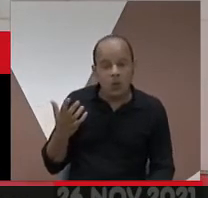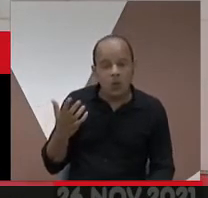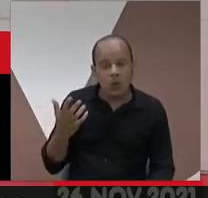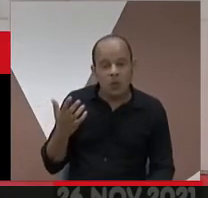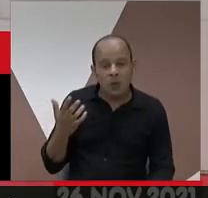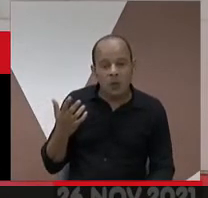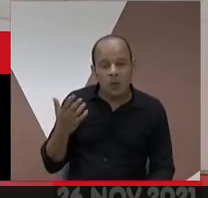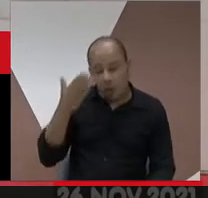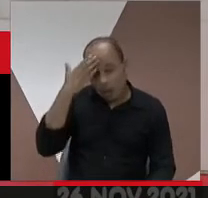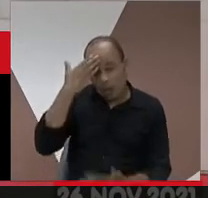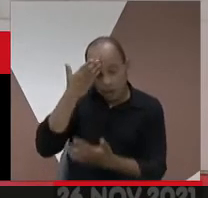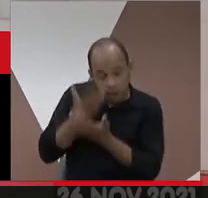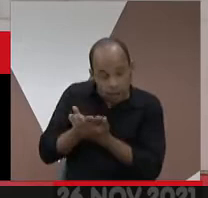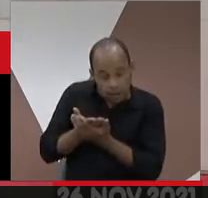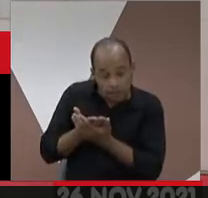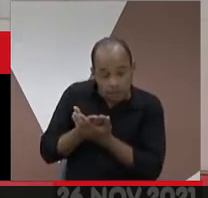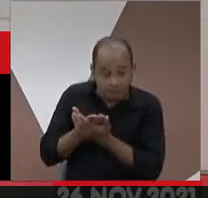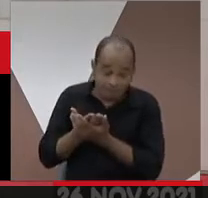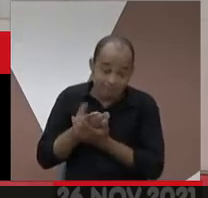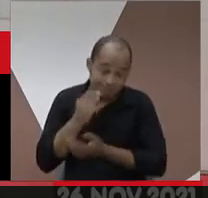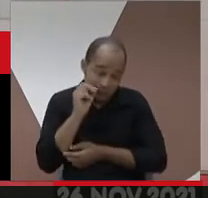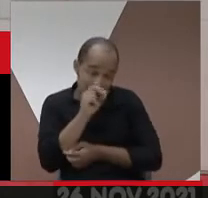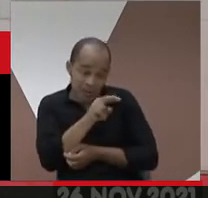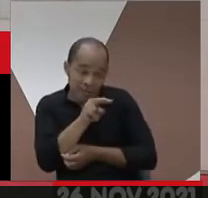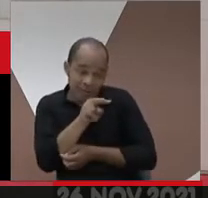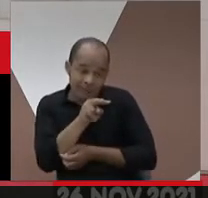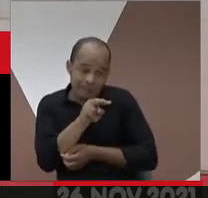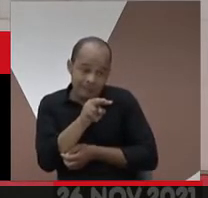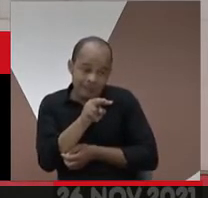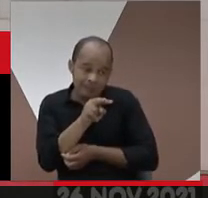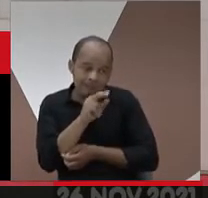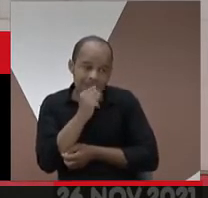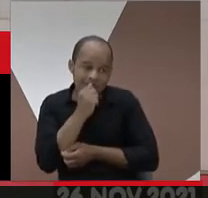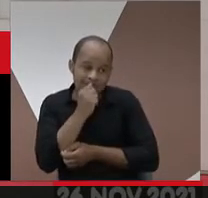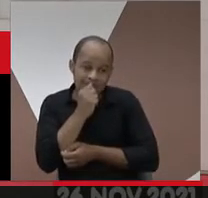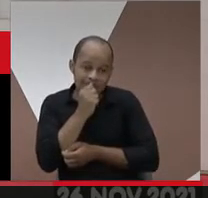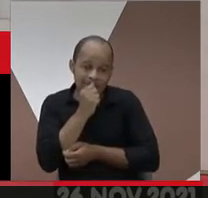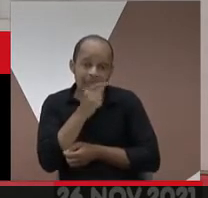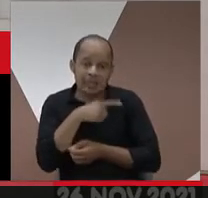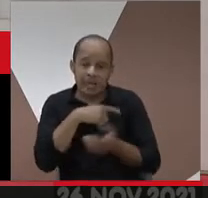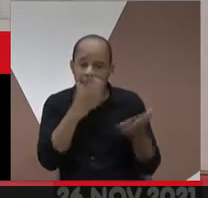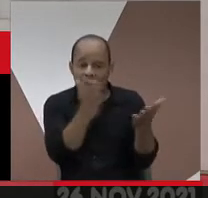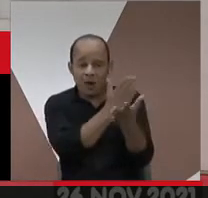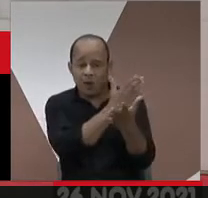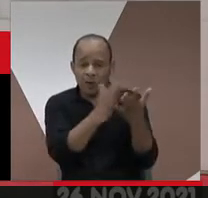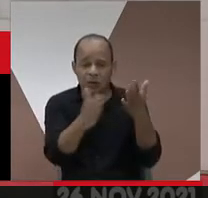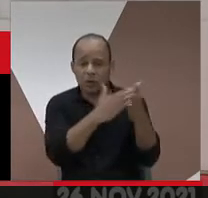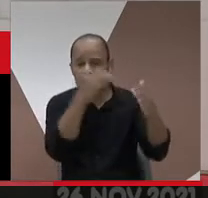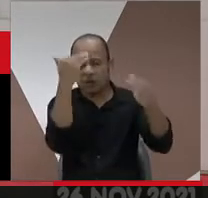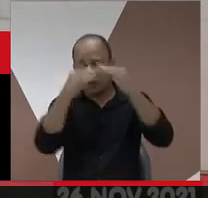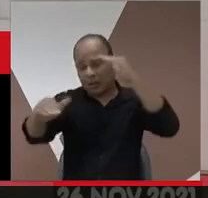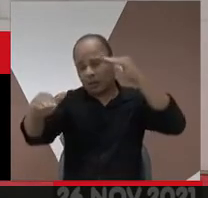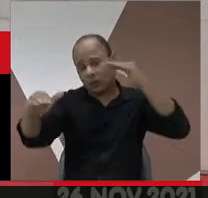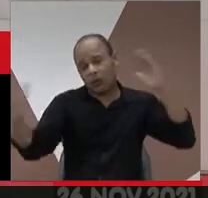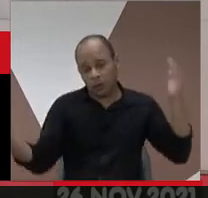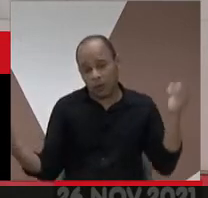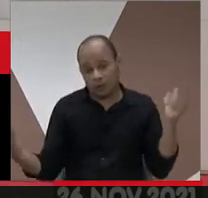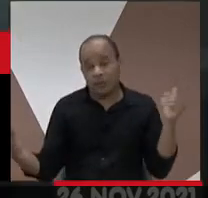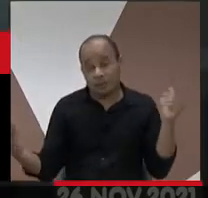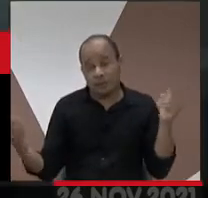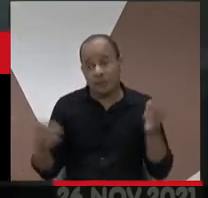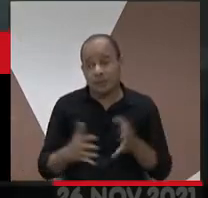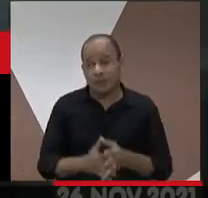numa situação que indica o contrário daquele que alardeou no